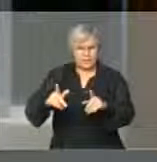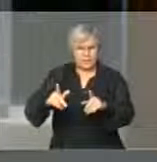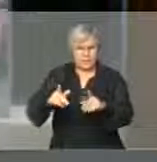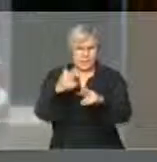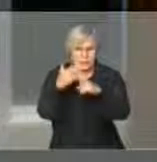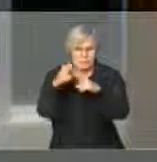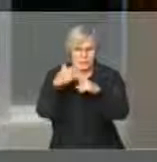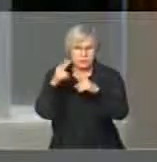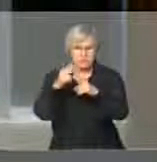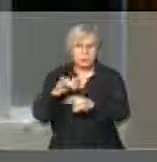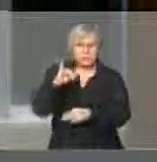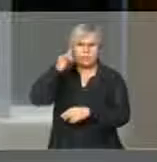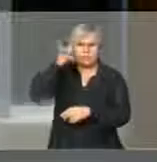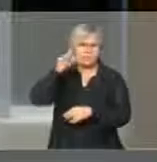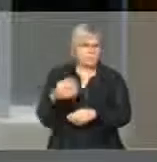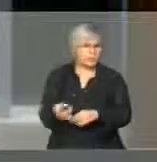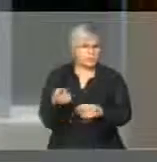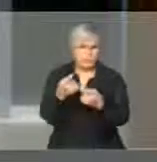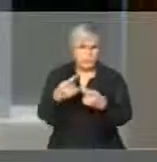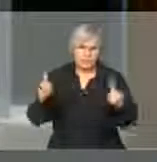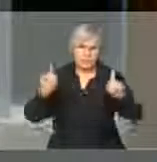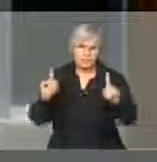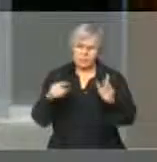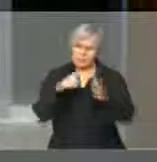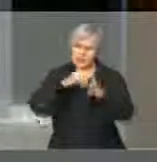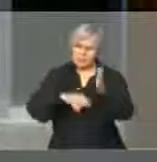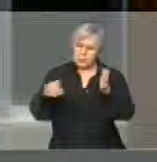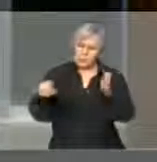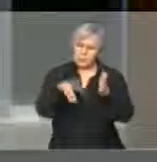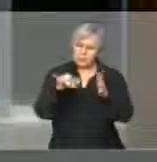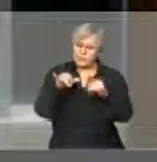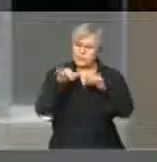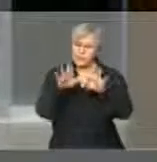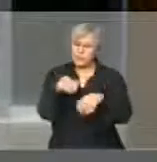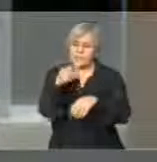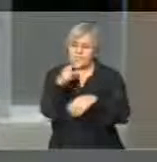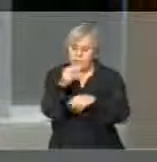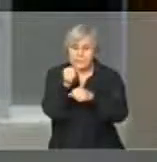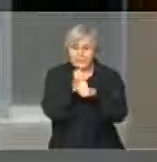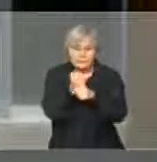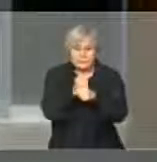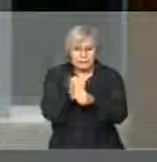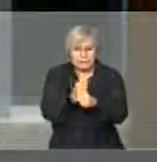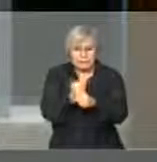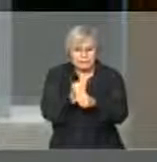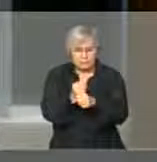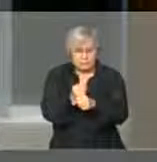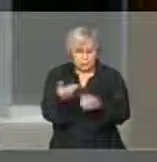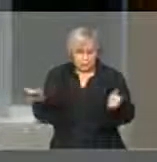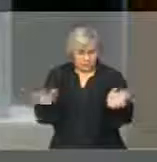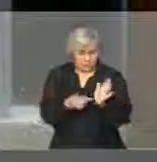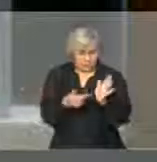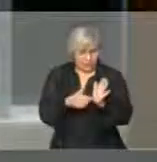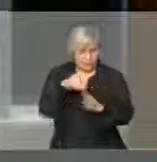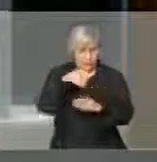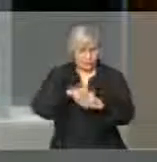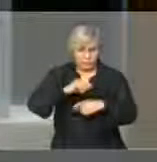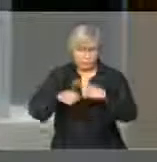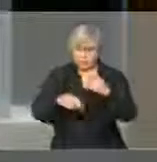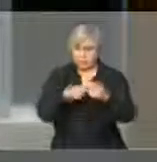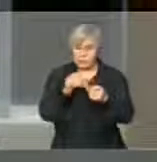um tributo, é um novo imposto, e um novo imposto que vigorará por 30 anos, e nós, depois dessa votação, não poderemos fazer mais